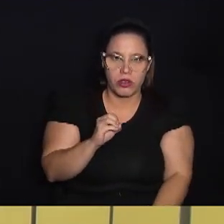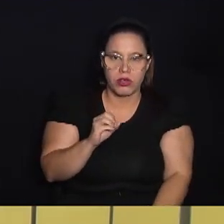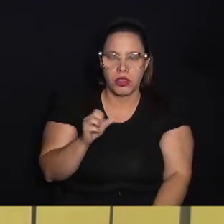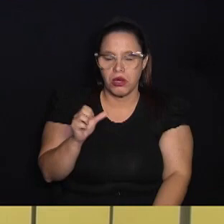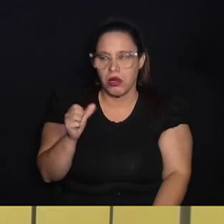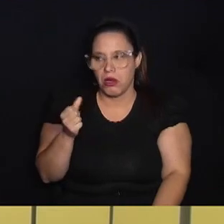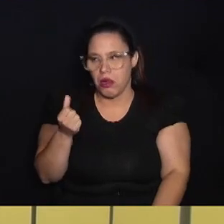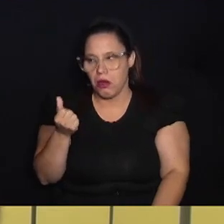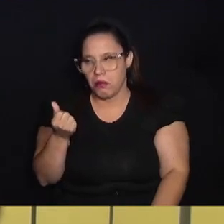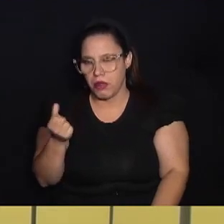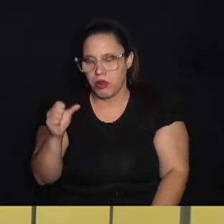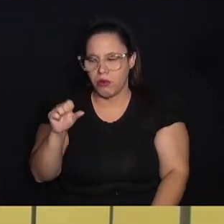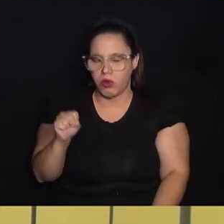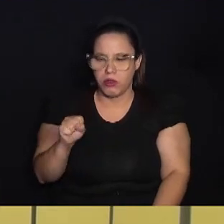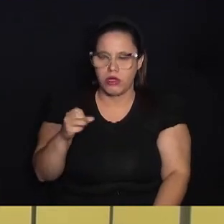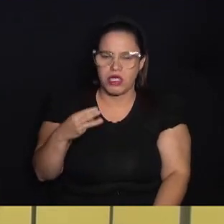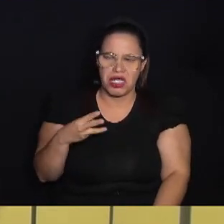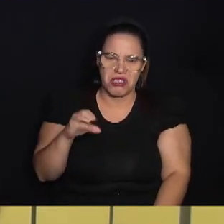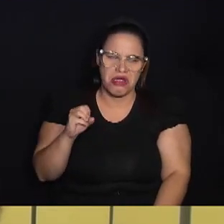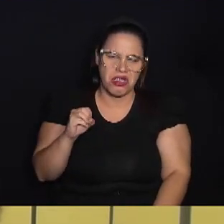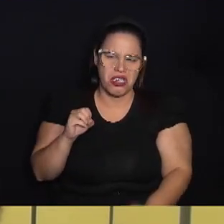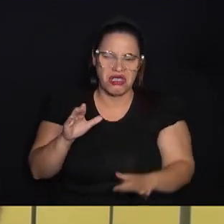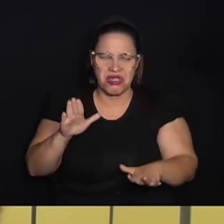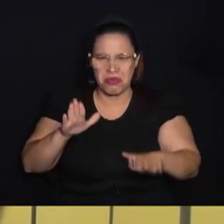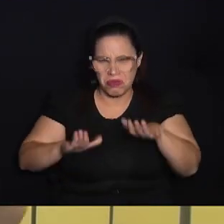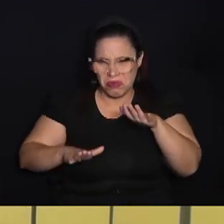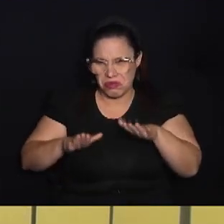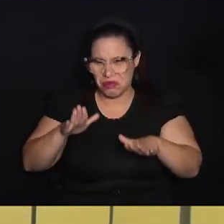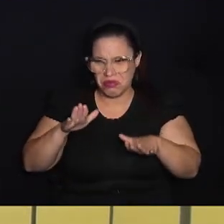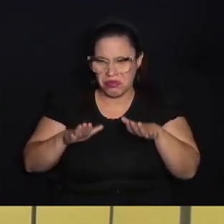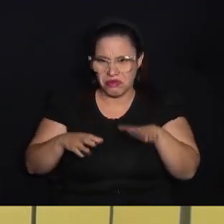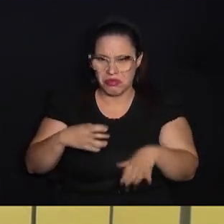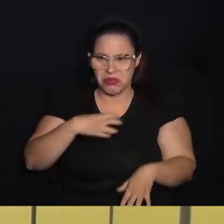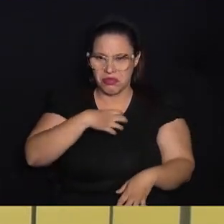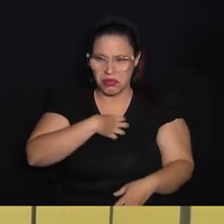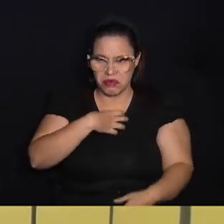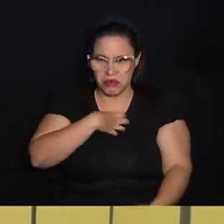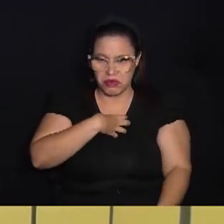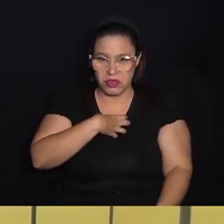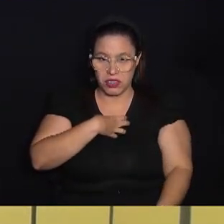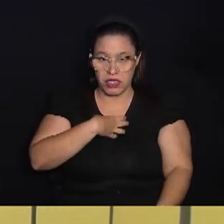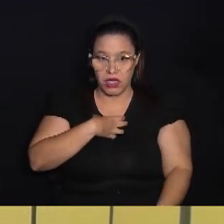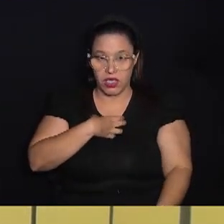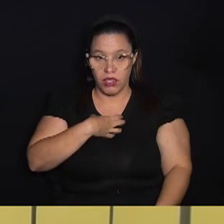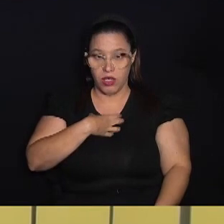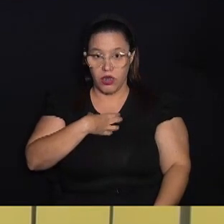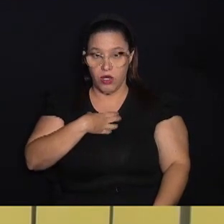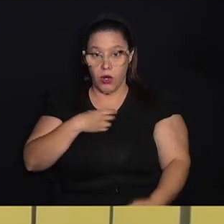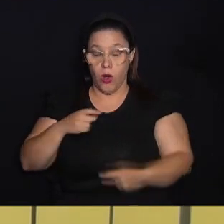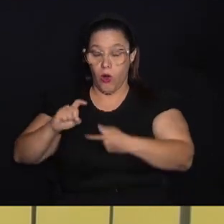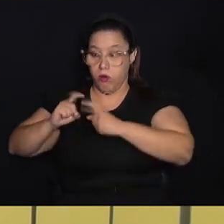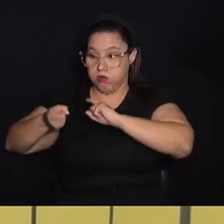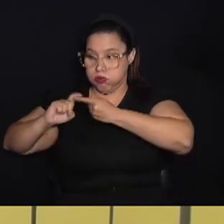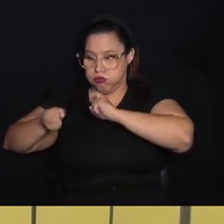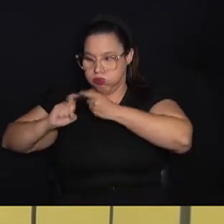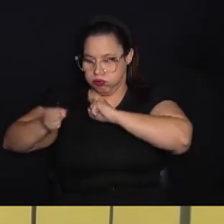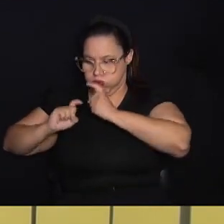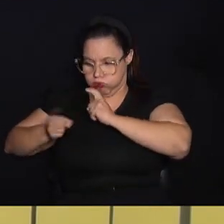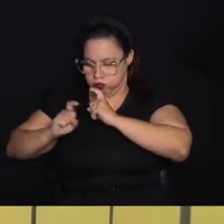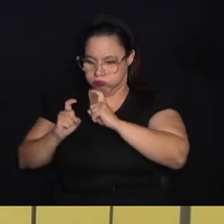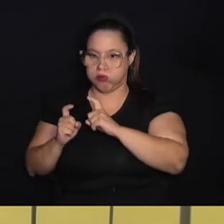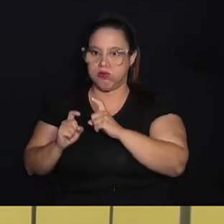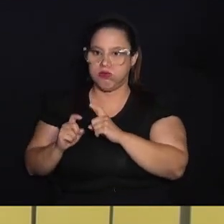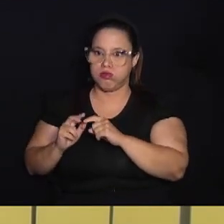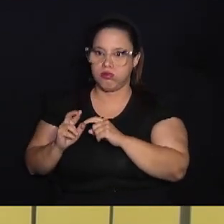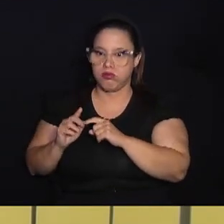1830 e alguma coisa tanto que tem uma cemiterada na Bahia uma revolta promovida pela igreja época Porque ela tinha